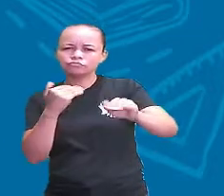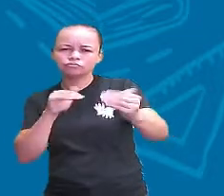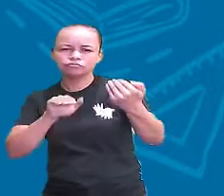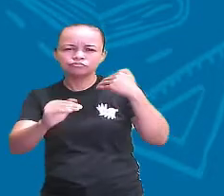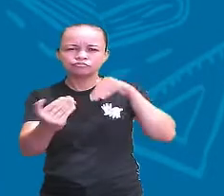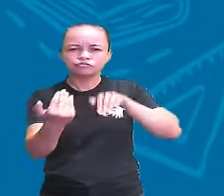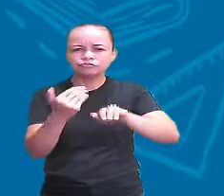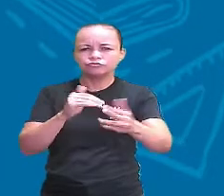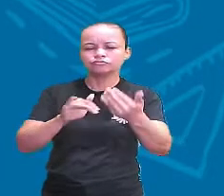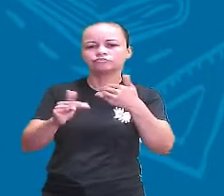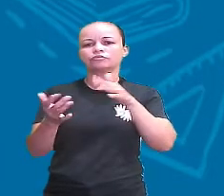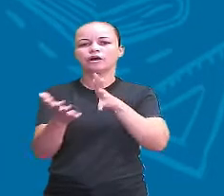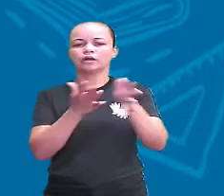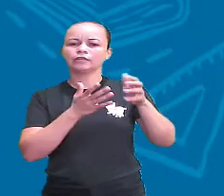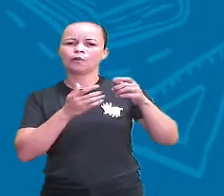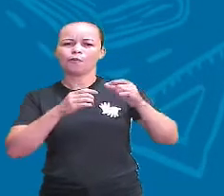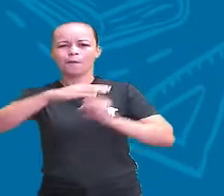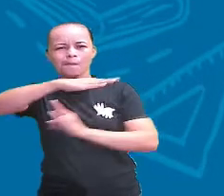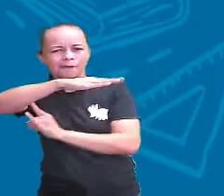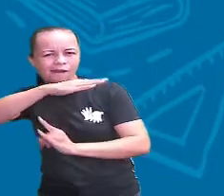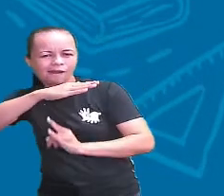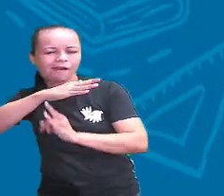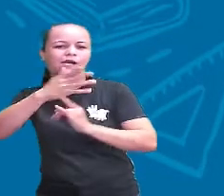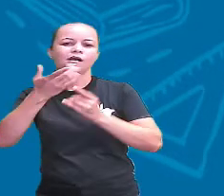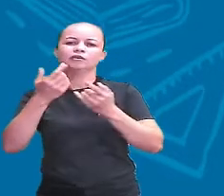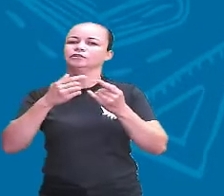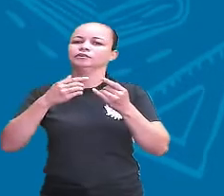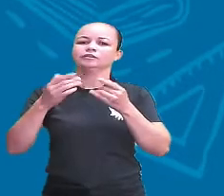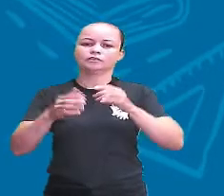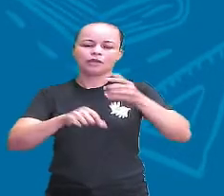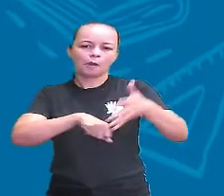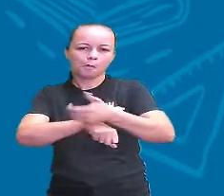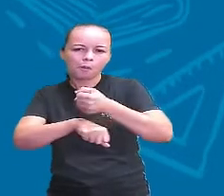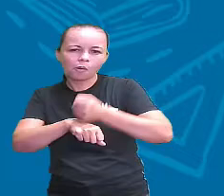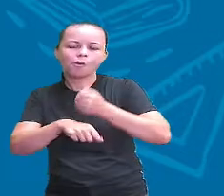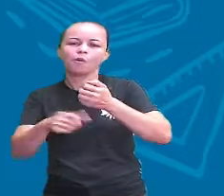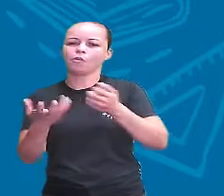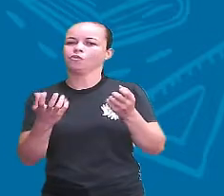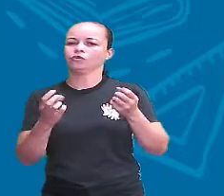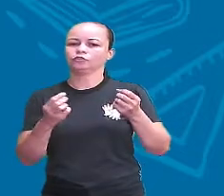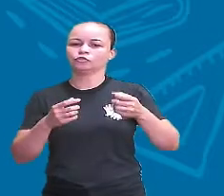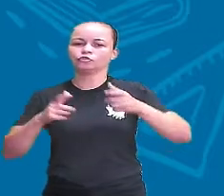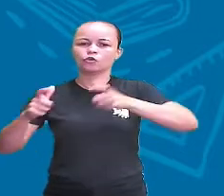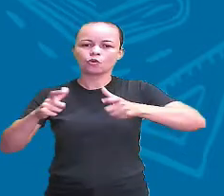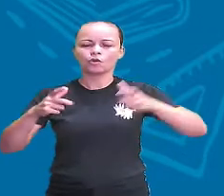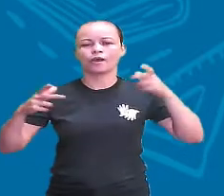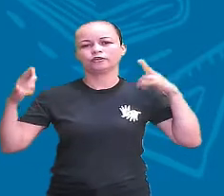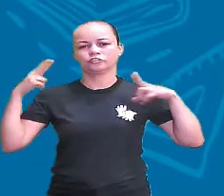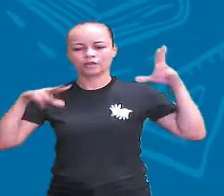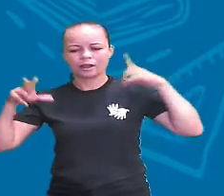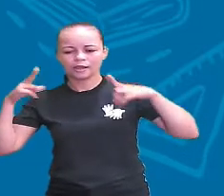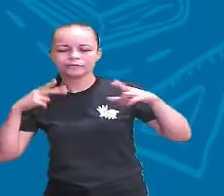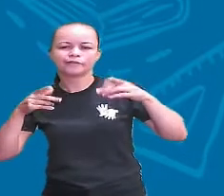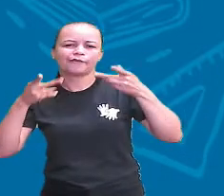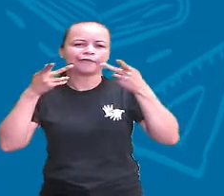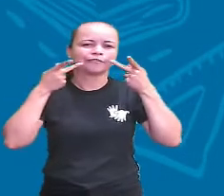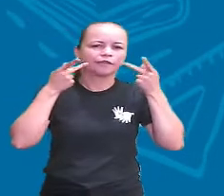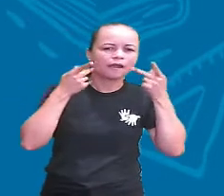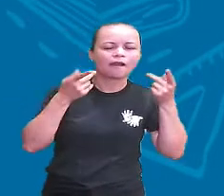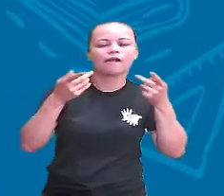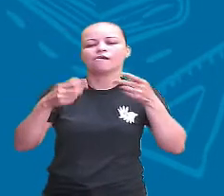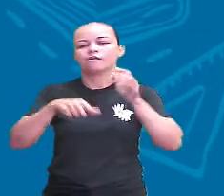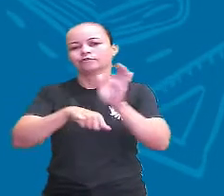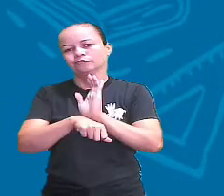praças, pontes, vários locais de lazer, como boates, casas de show, shoppings, teatros.